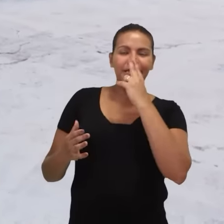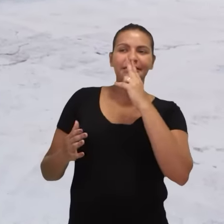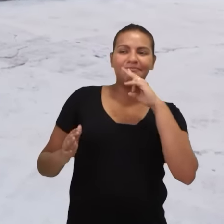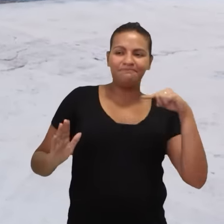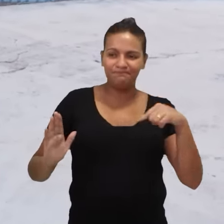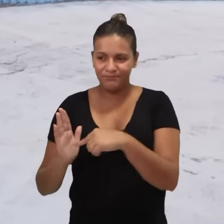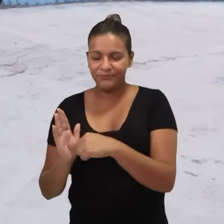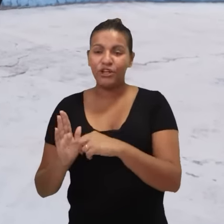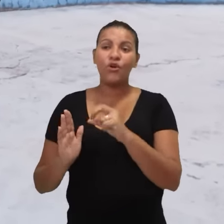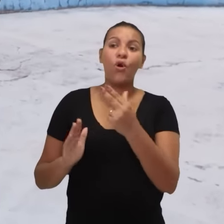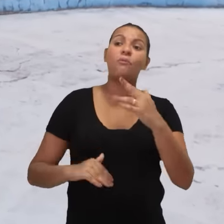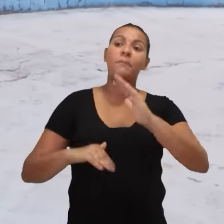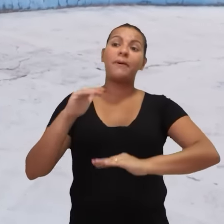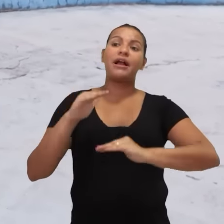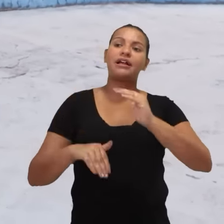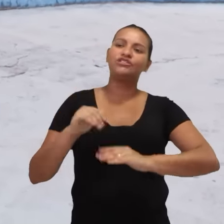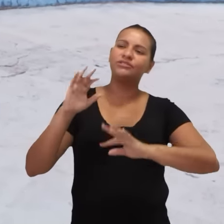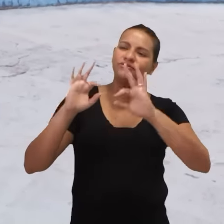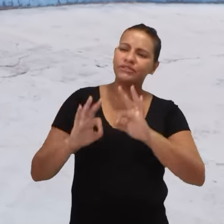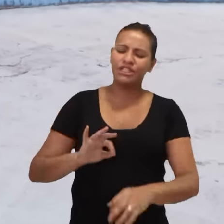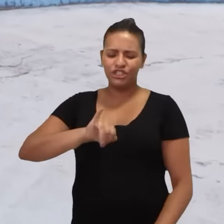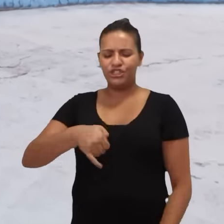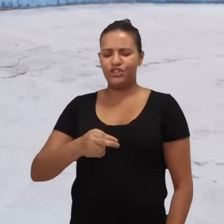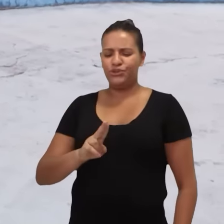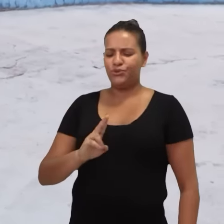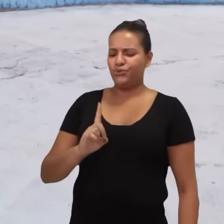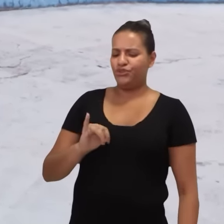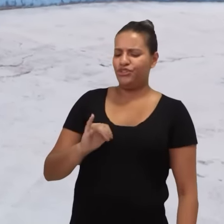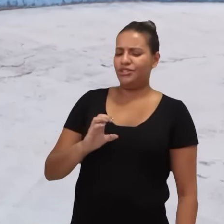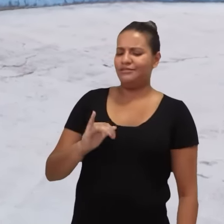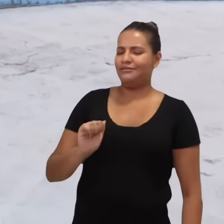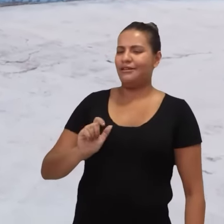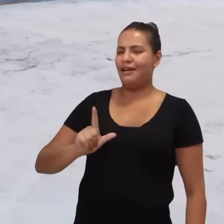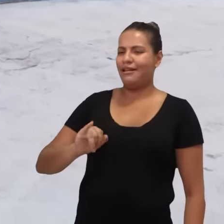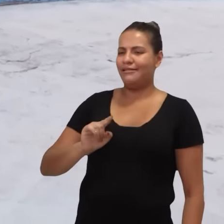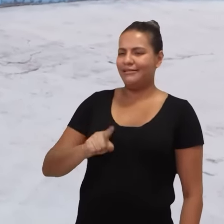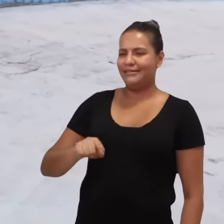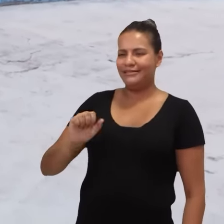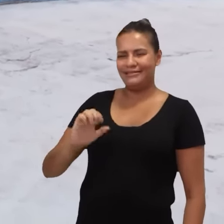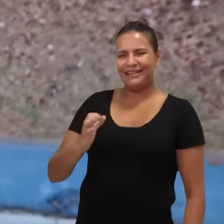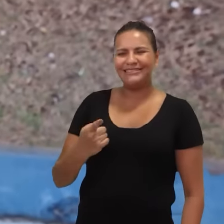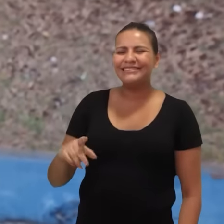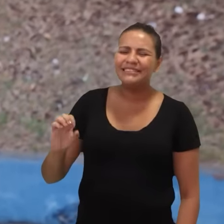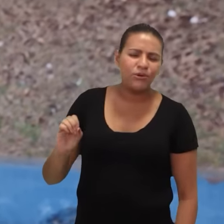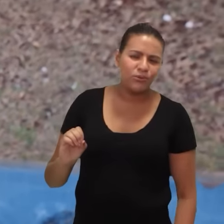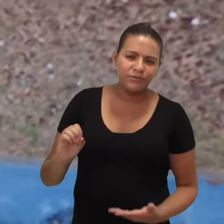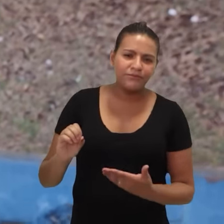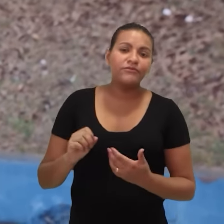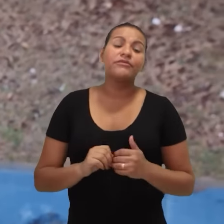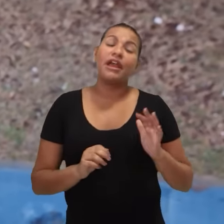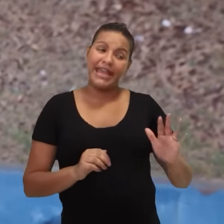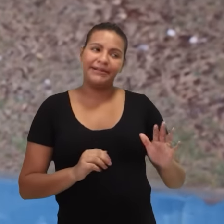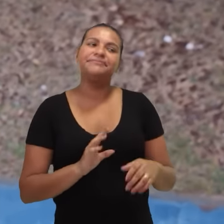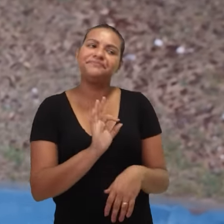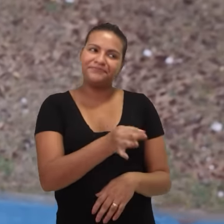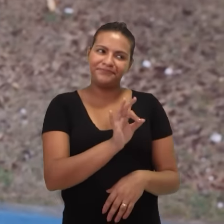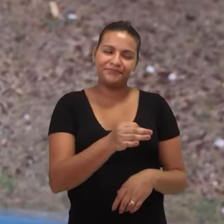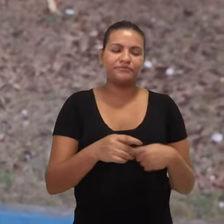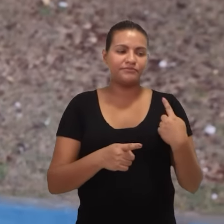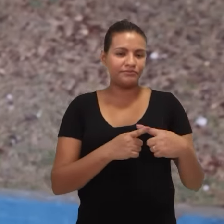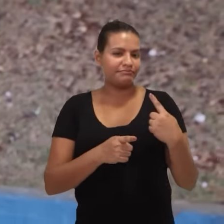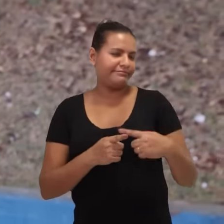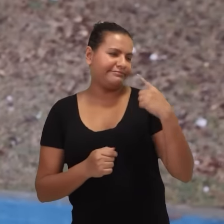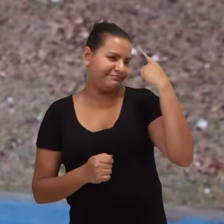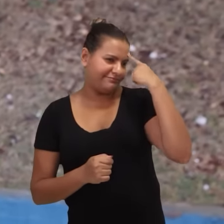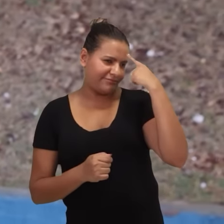Explica por que é importante a gente reduzir a judicialização no campo da política educacional. E para a justiça deve ser o último momento,